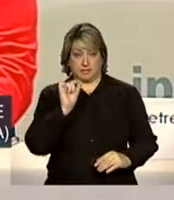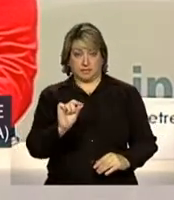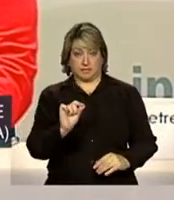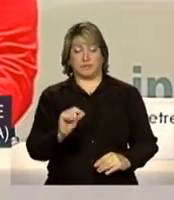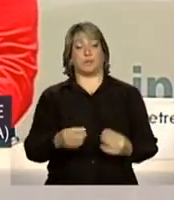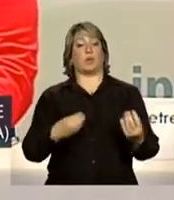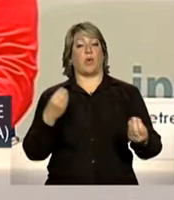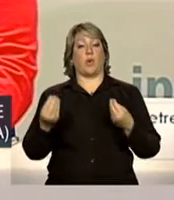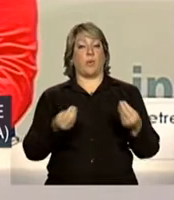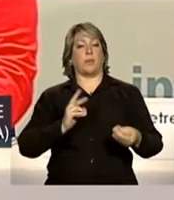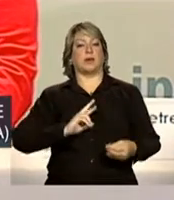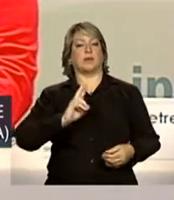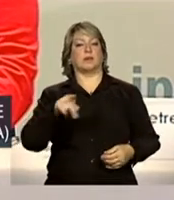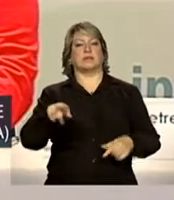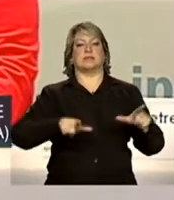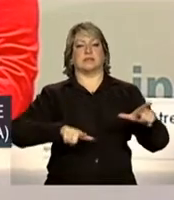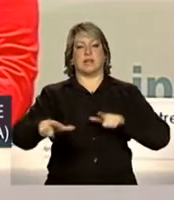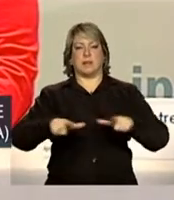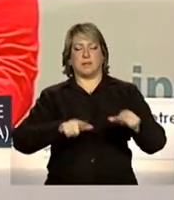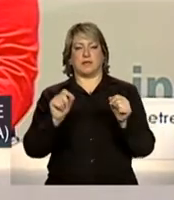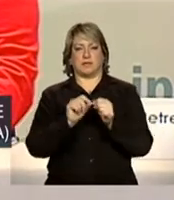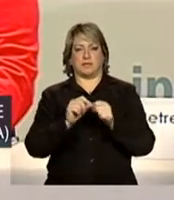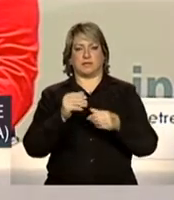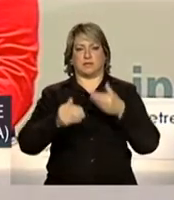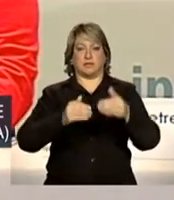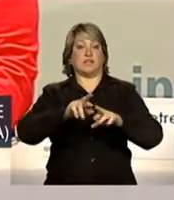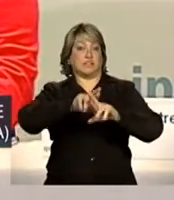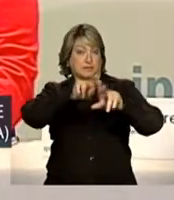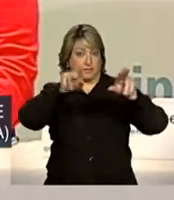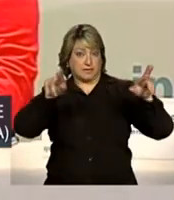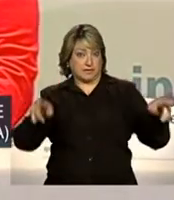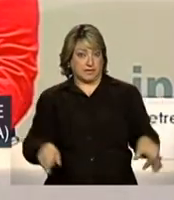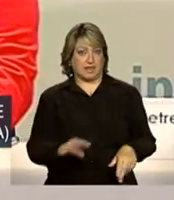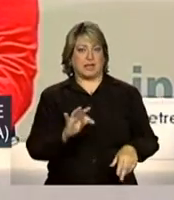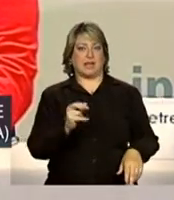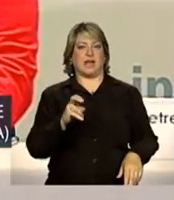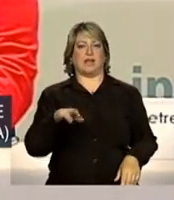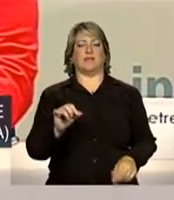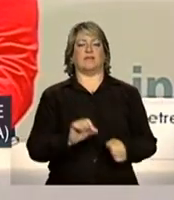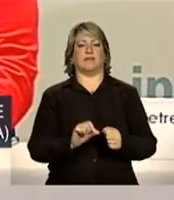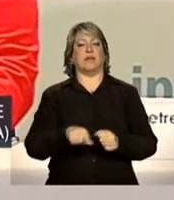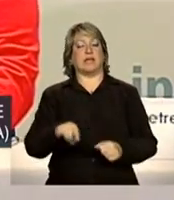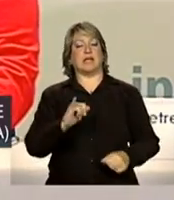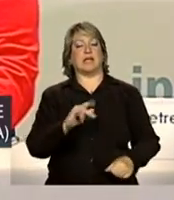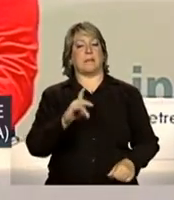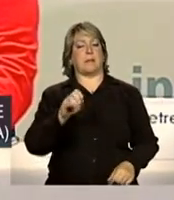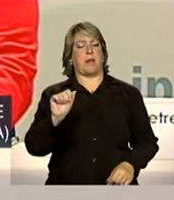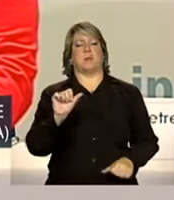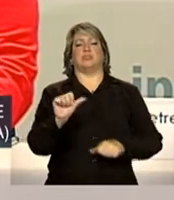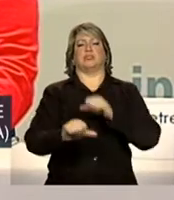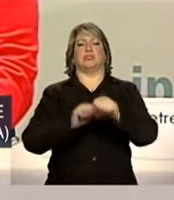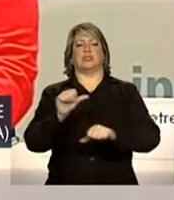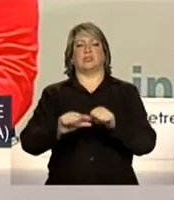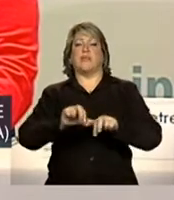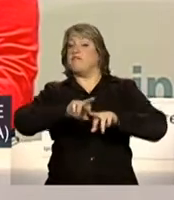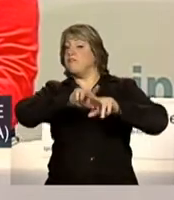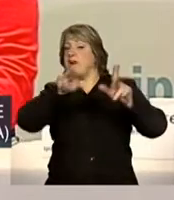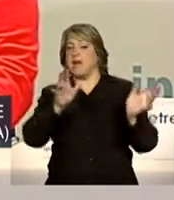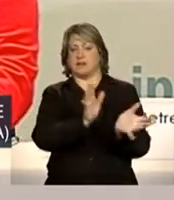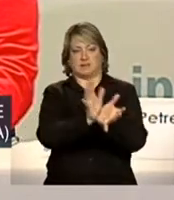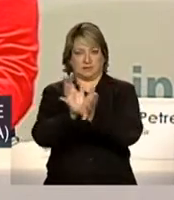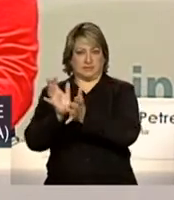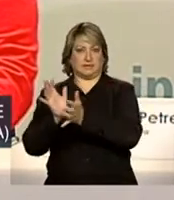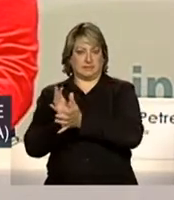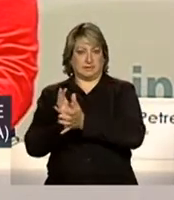resultado do trabalho desenvolvido e das diferentes tarefas a serem enfrentadas, o IPEA mudou em várias dimensões, fato